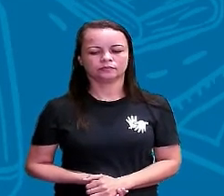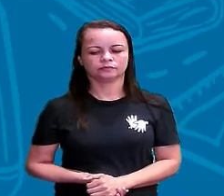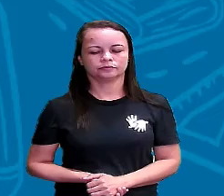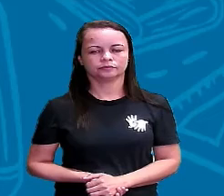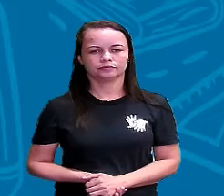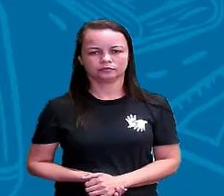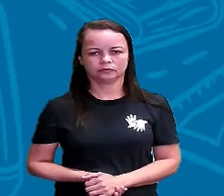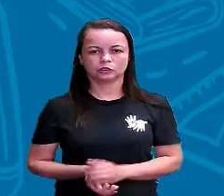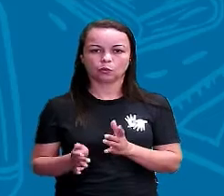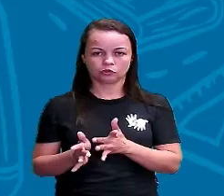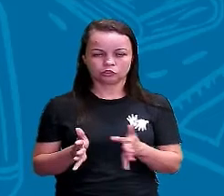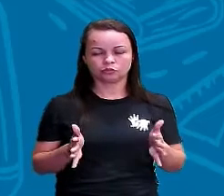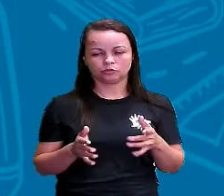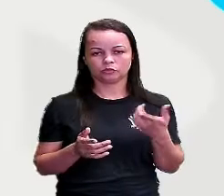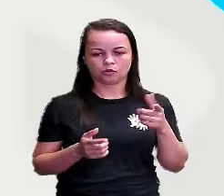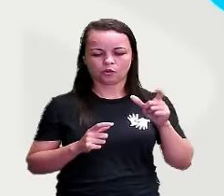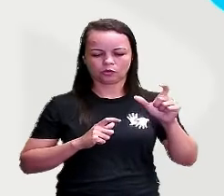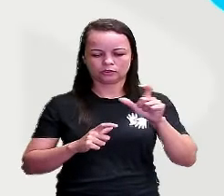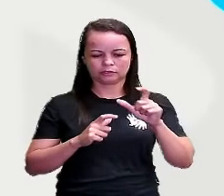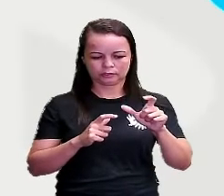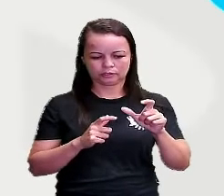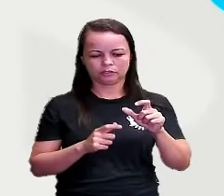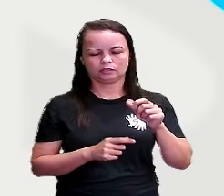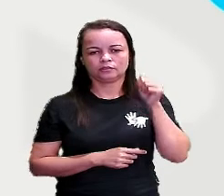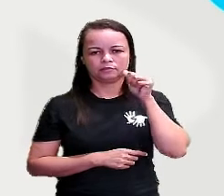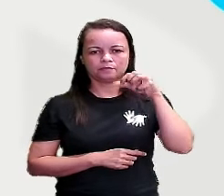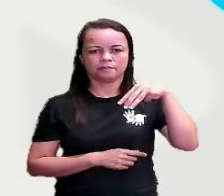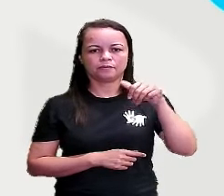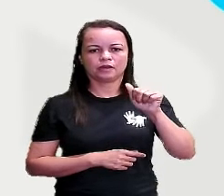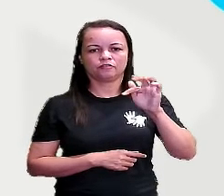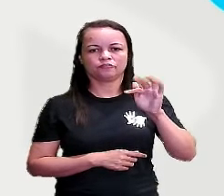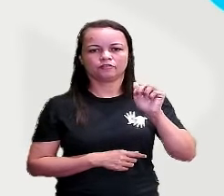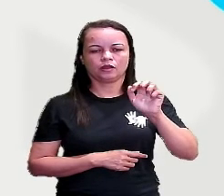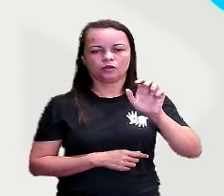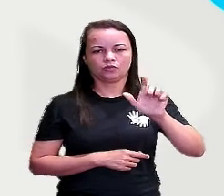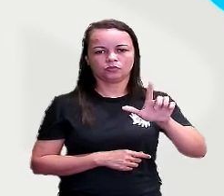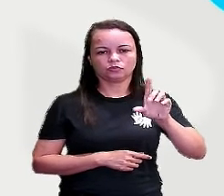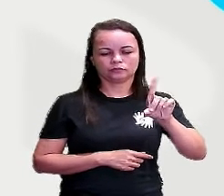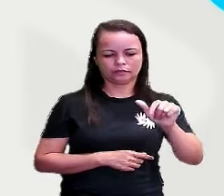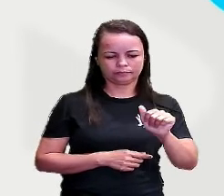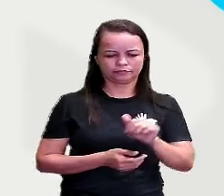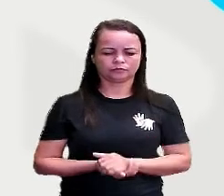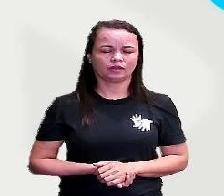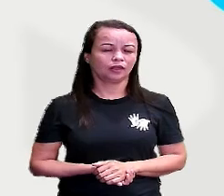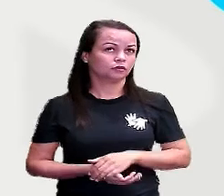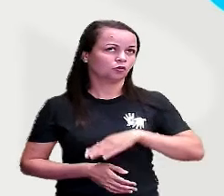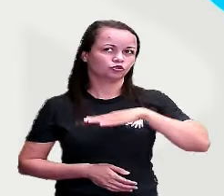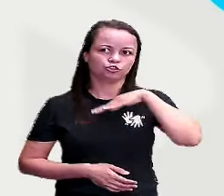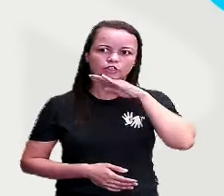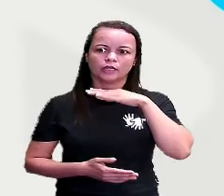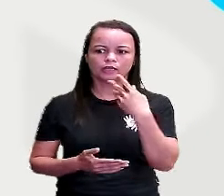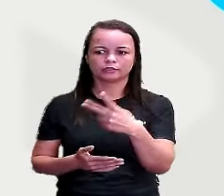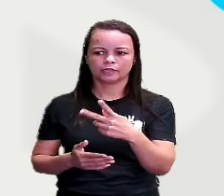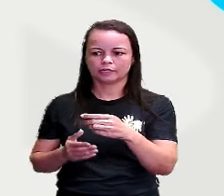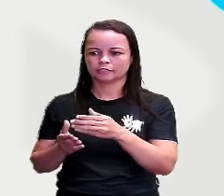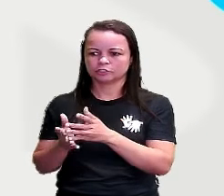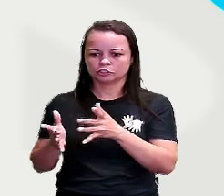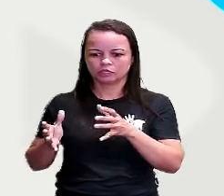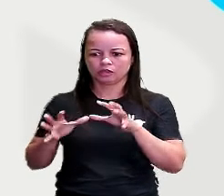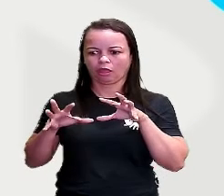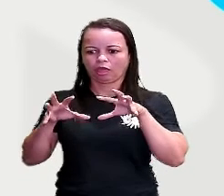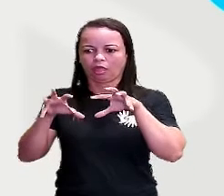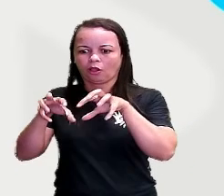Então, vamos continuar aqui mais uma tirinha agora de Mafalda. Estou cheia desses livros com lobos e ogros que comem